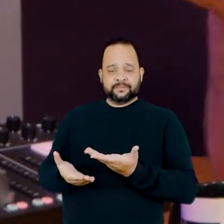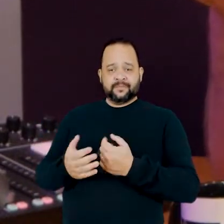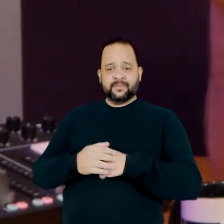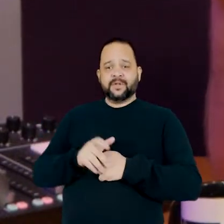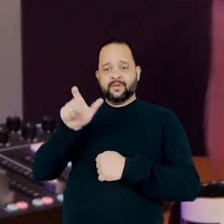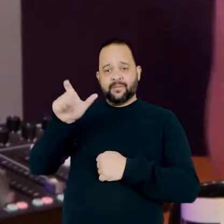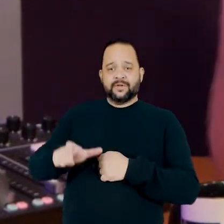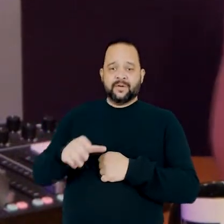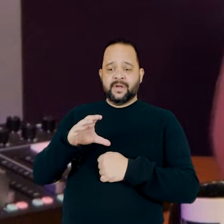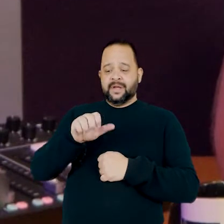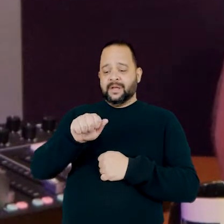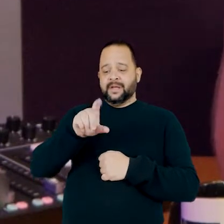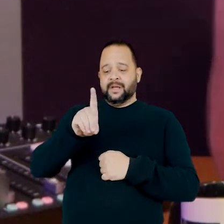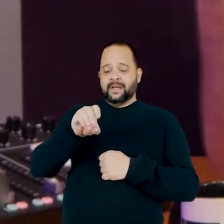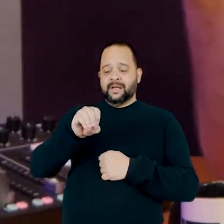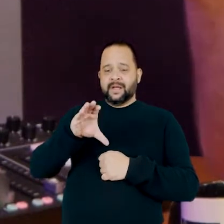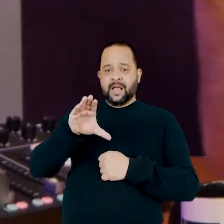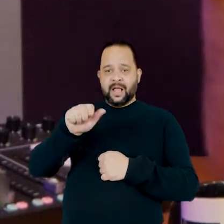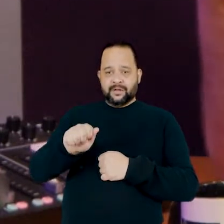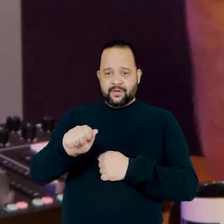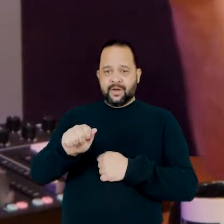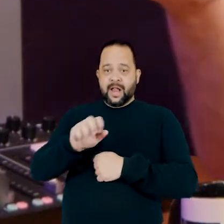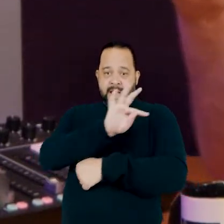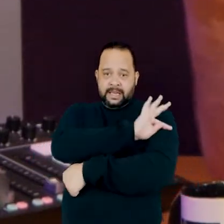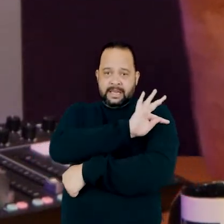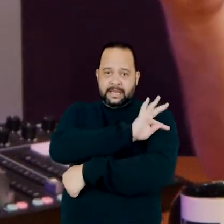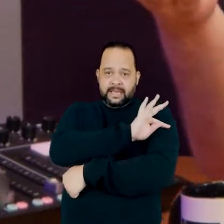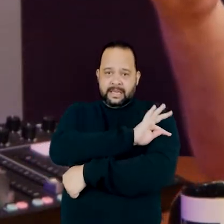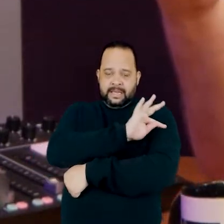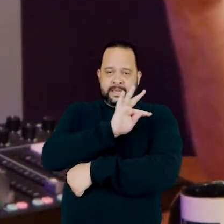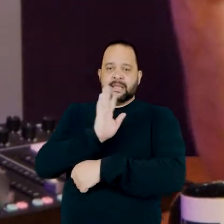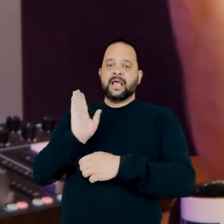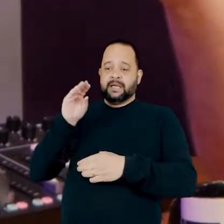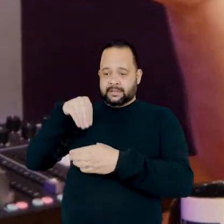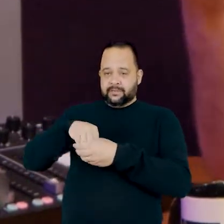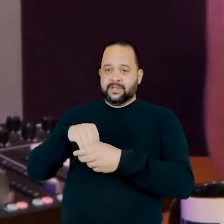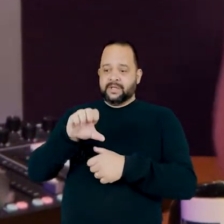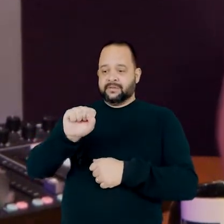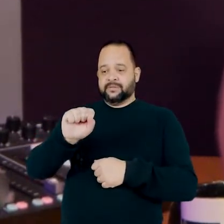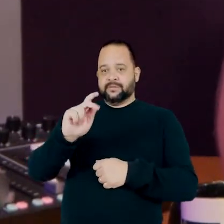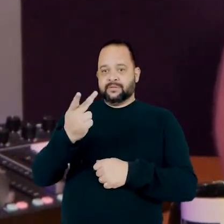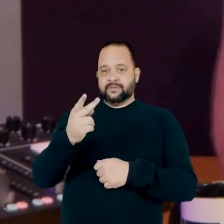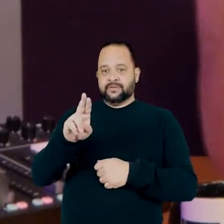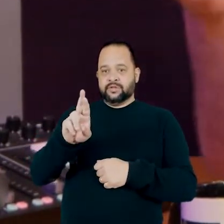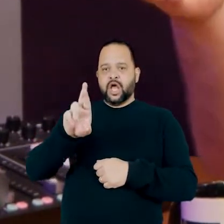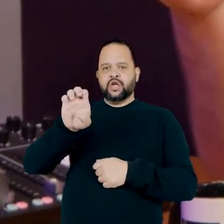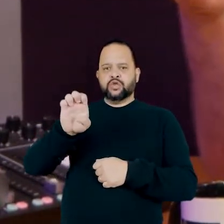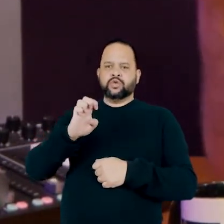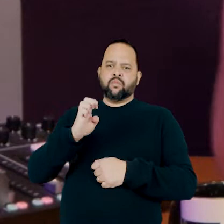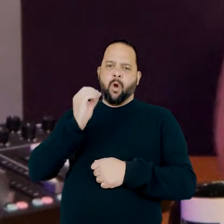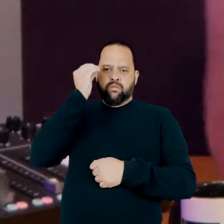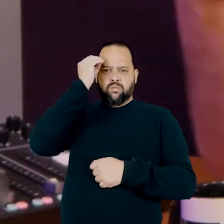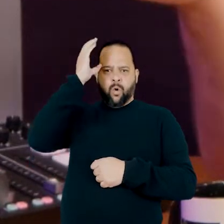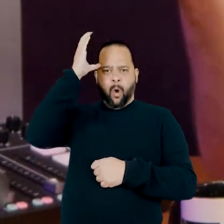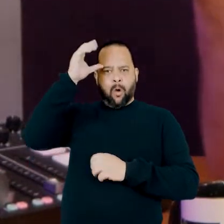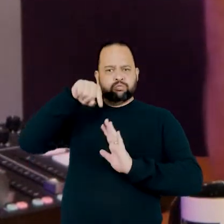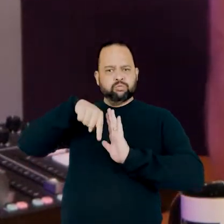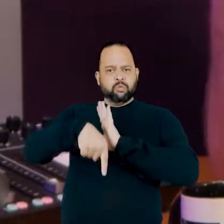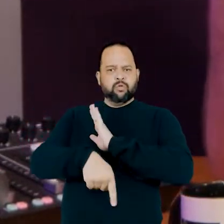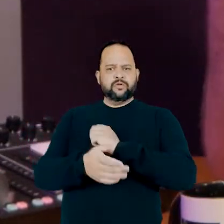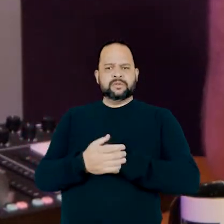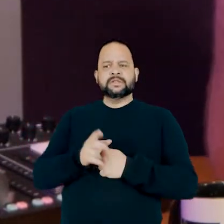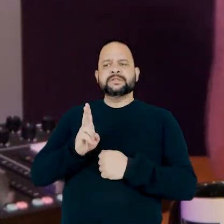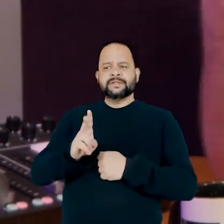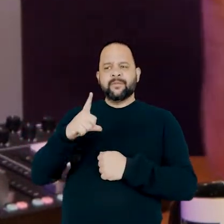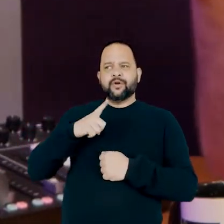Aí, pra quem não conhece, o Kadoca, ele é o técnico, né? É um técnico dentro da Shure. Manja muito. Já, toda vez que eu tô